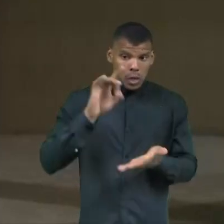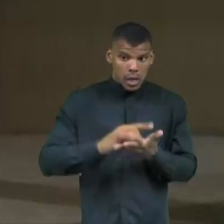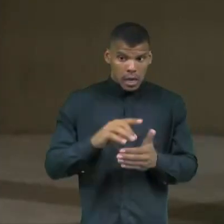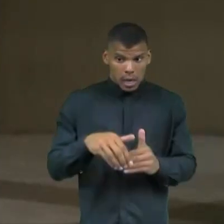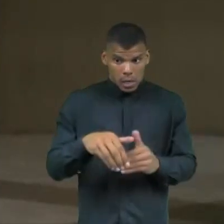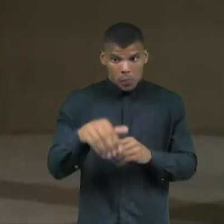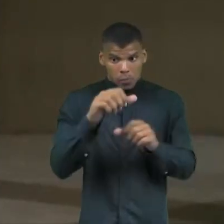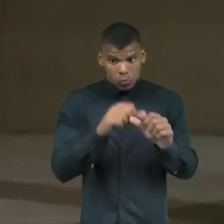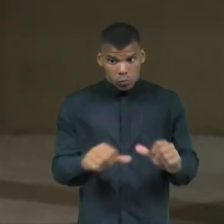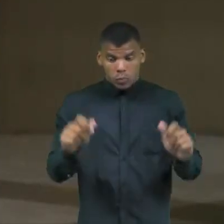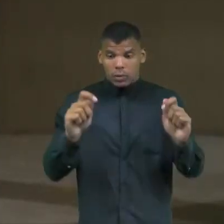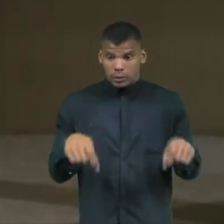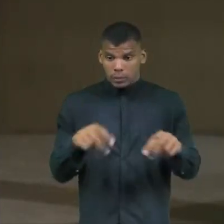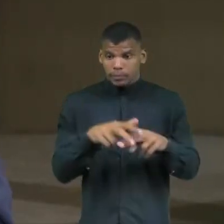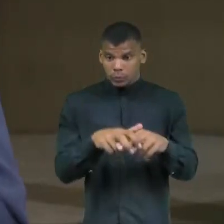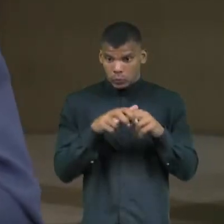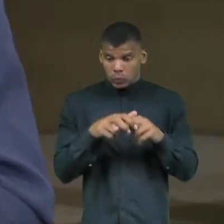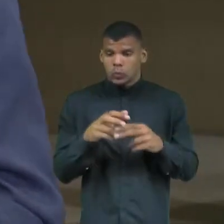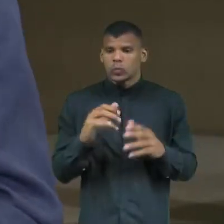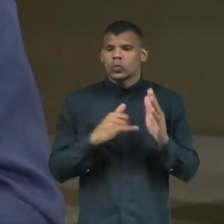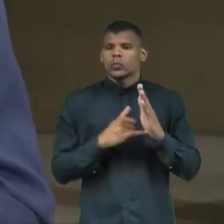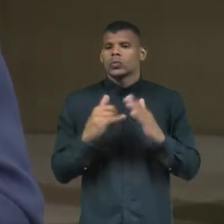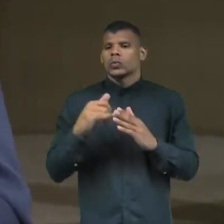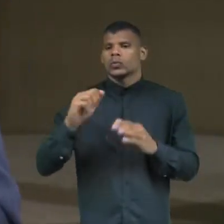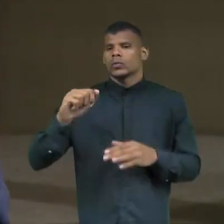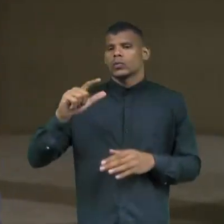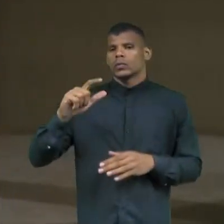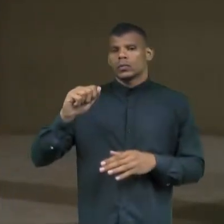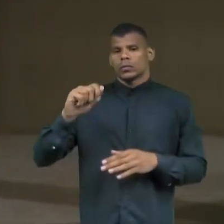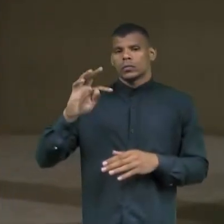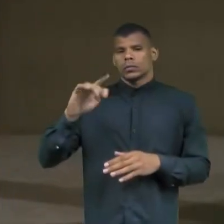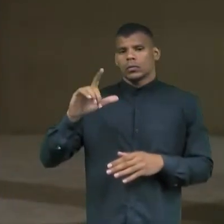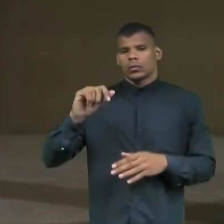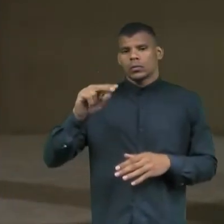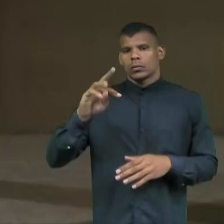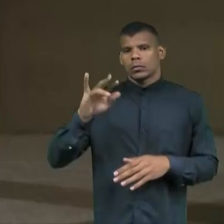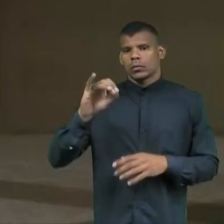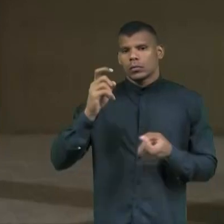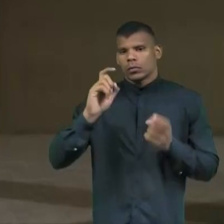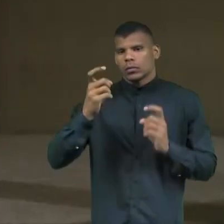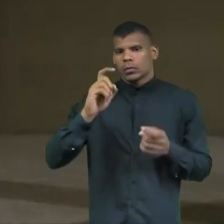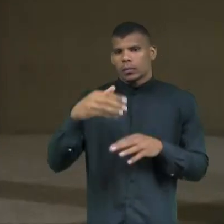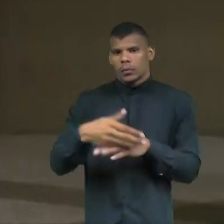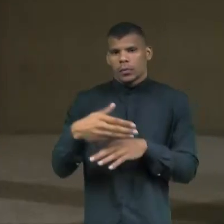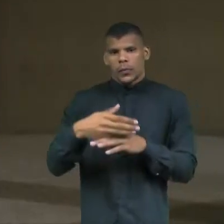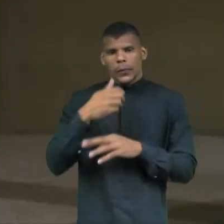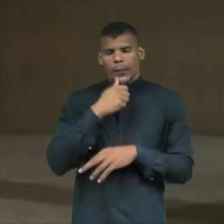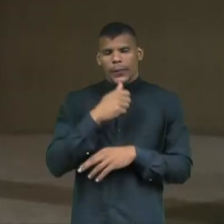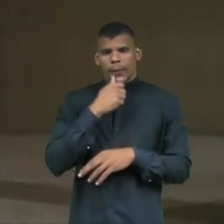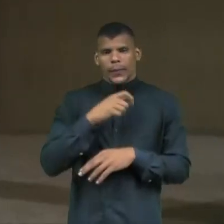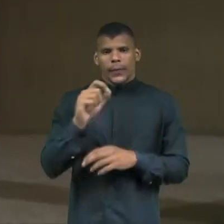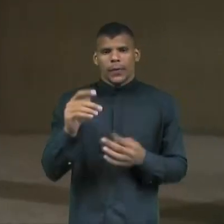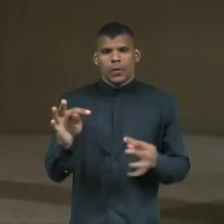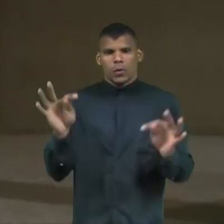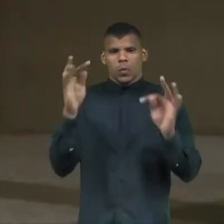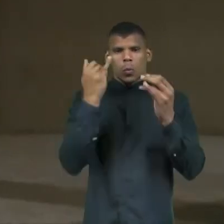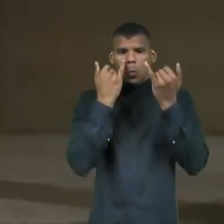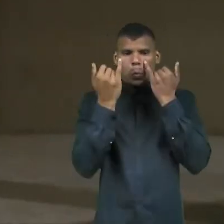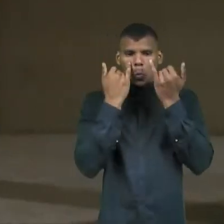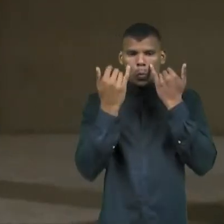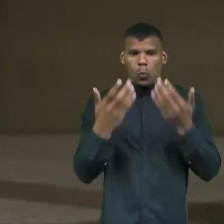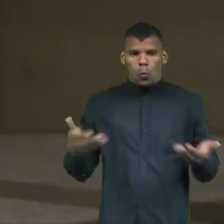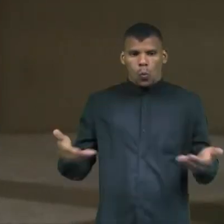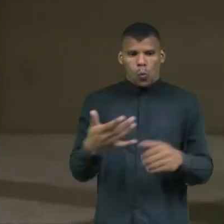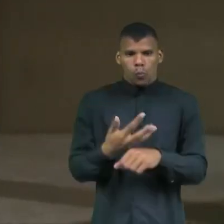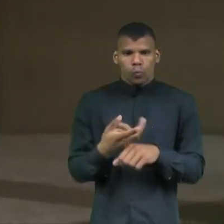Por isso, o Instituto Atlântico vai debater a participação da mulher no mercado de tecnologia da informação. O evento é hoje,